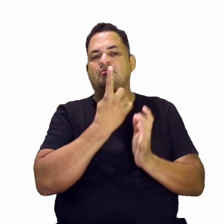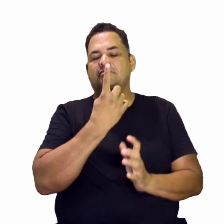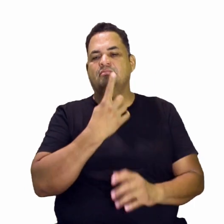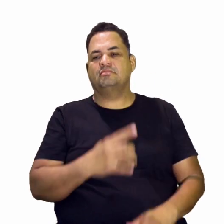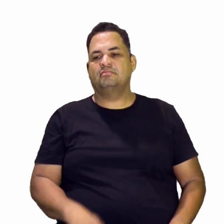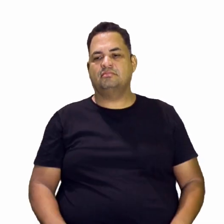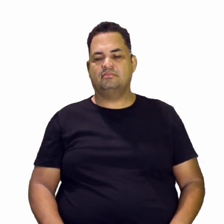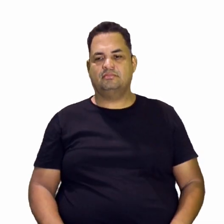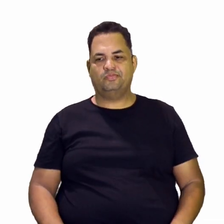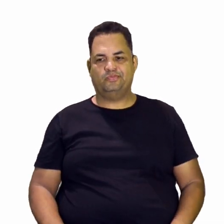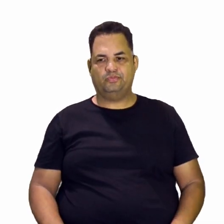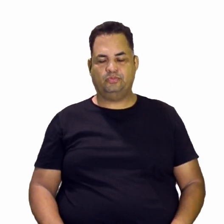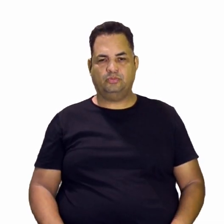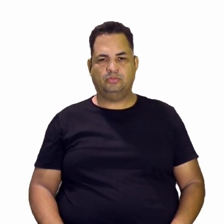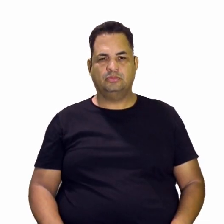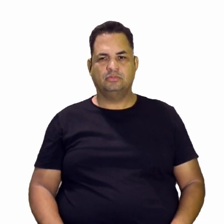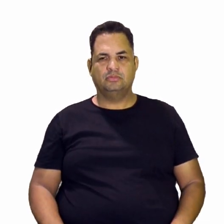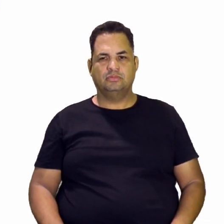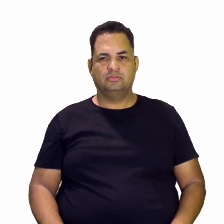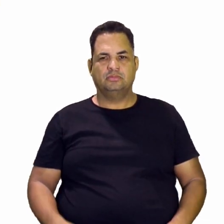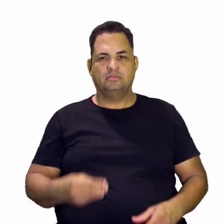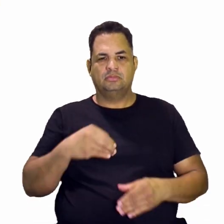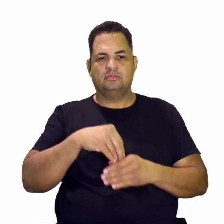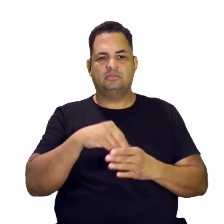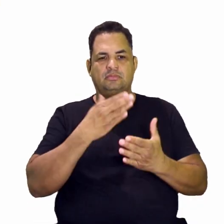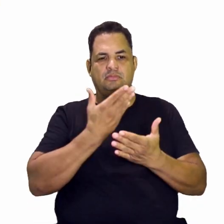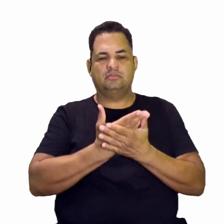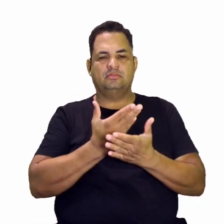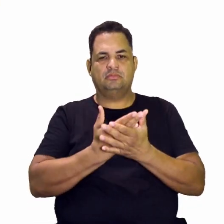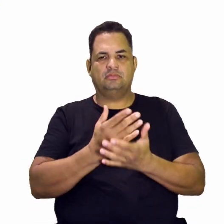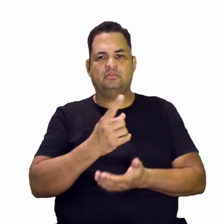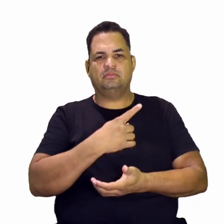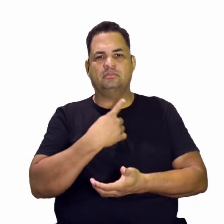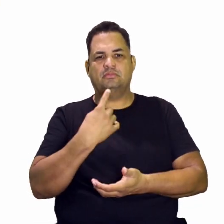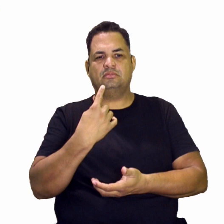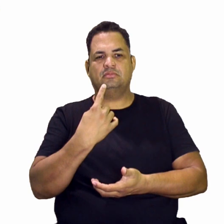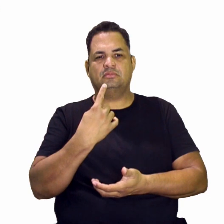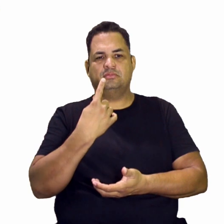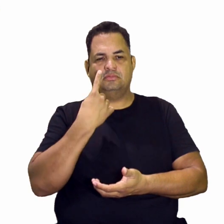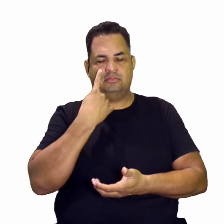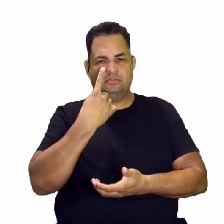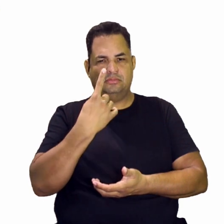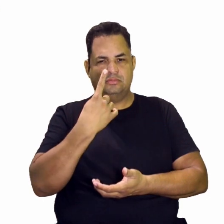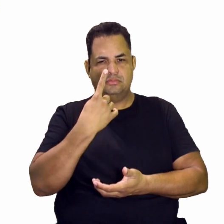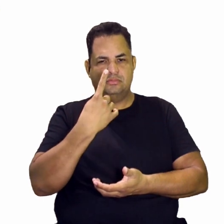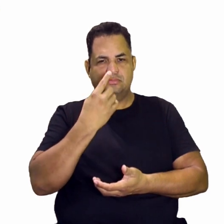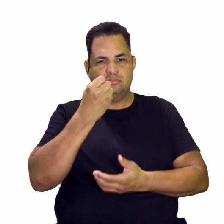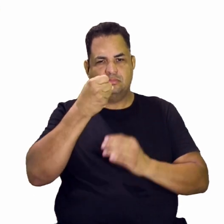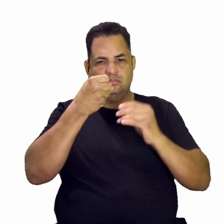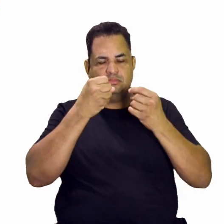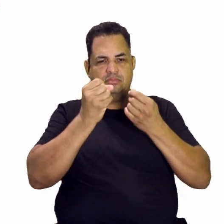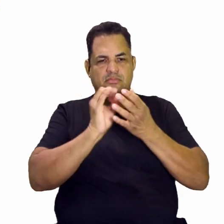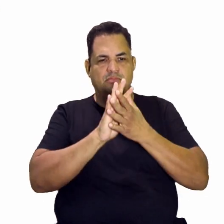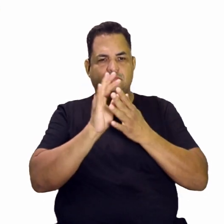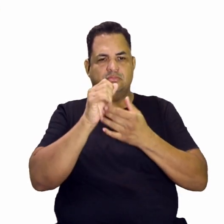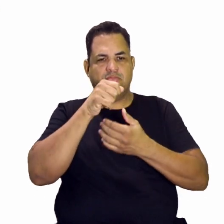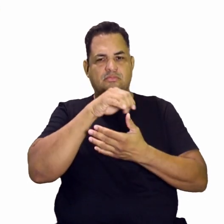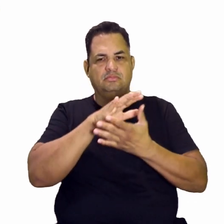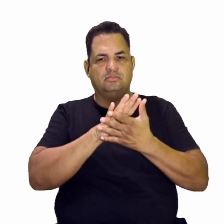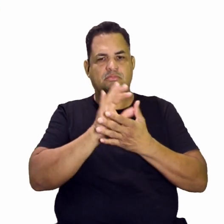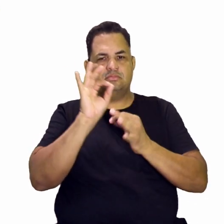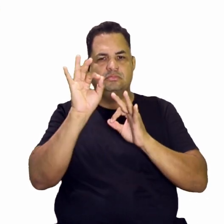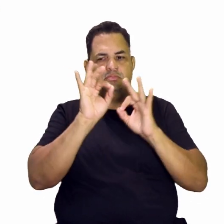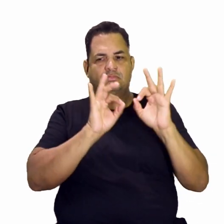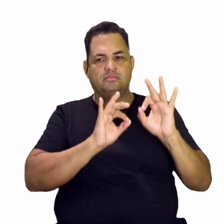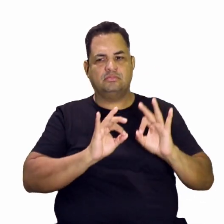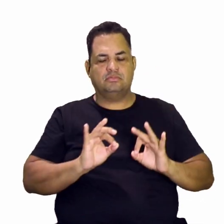mesmo. Então, vamos lá. Dentro dessa aula, deixa eu colocar aqui todos os